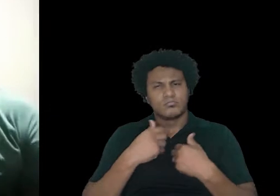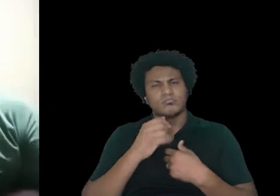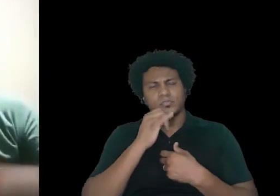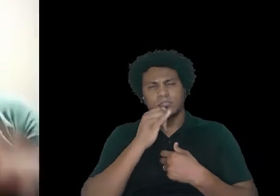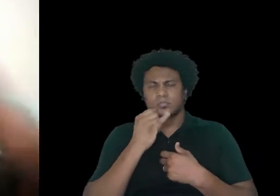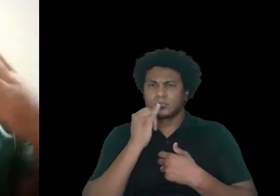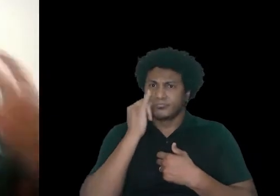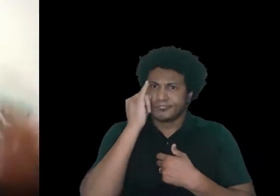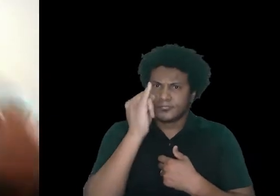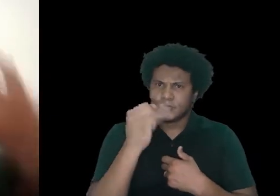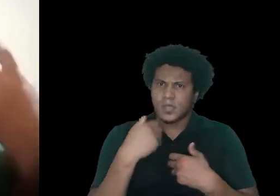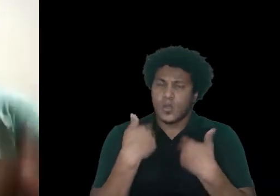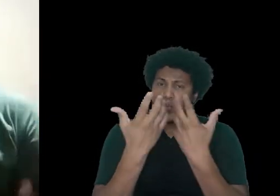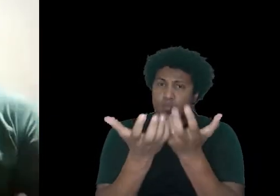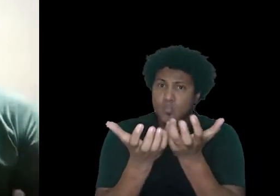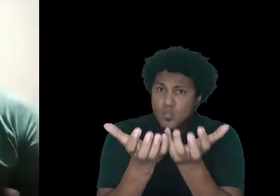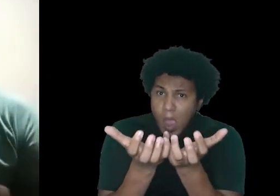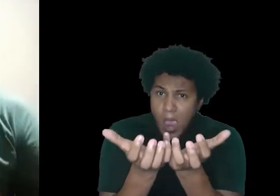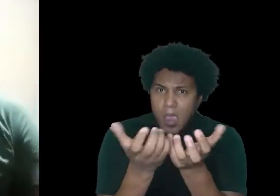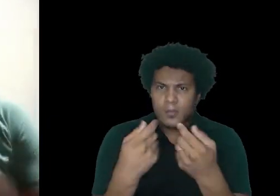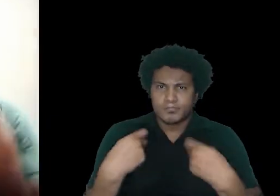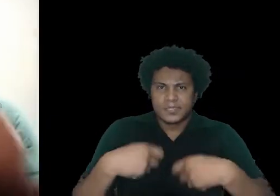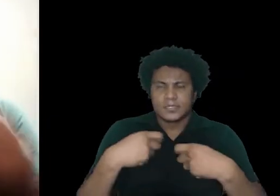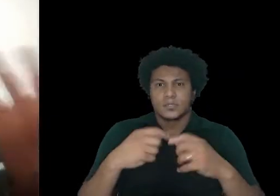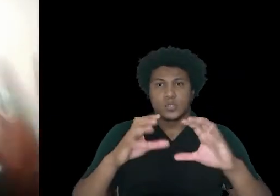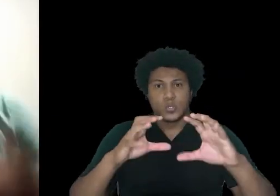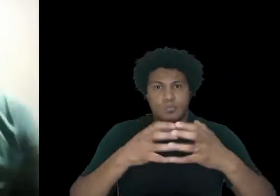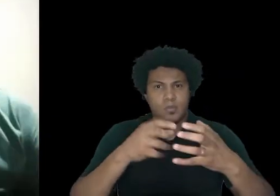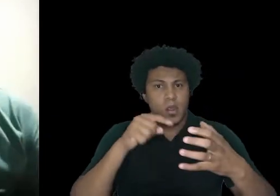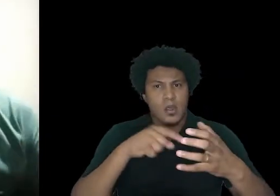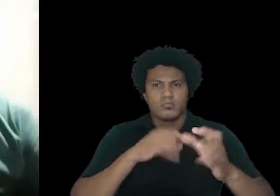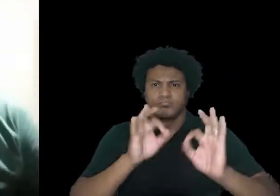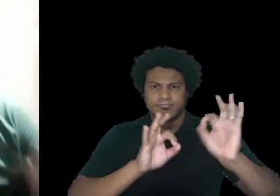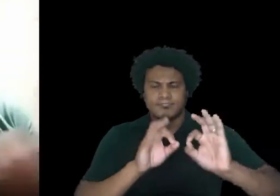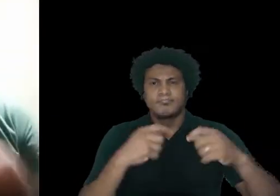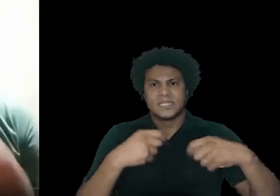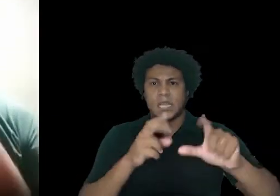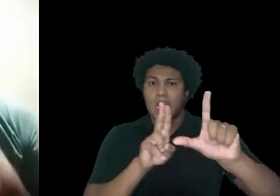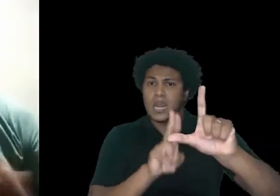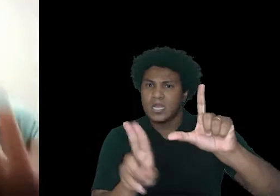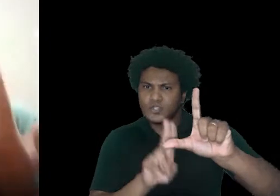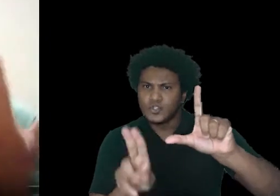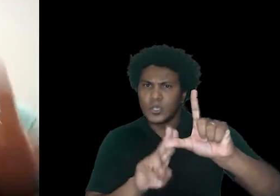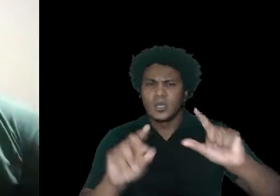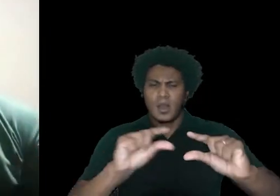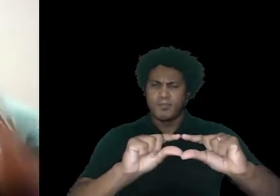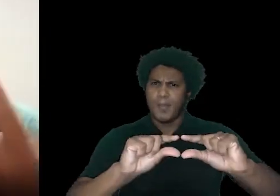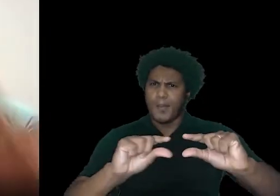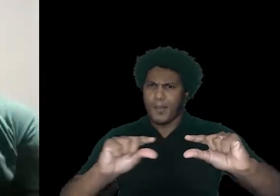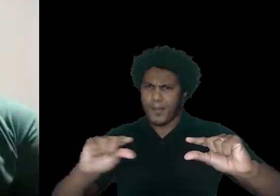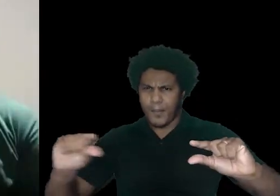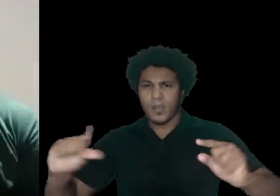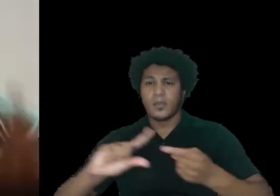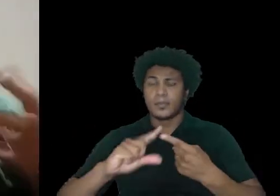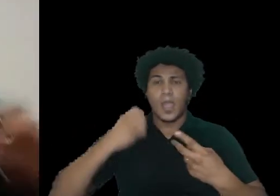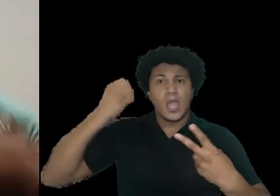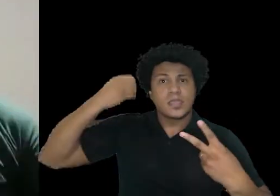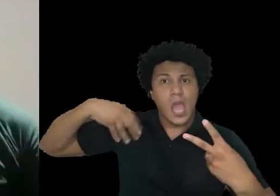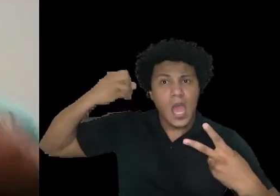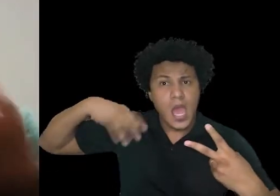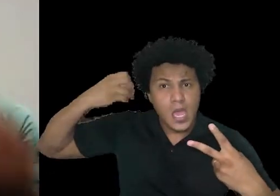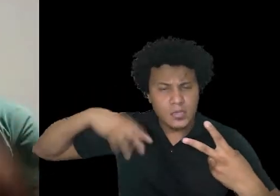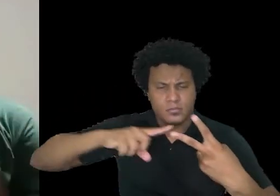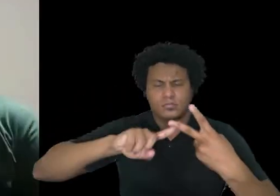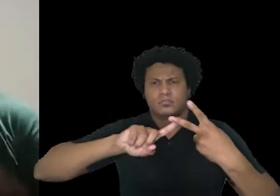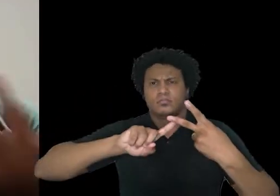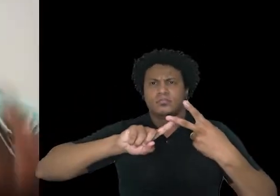de, ó, eu quero, né, eu exijo isso da equipe, que o meu trabalho tenha as legendas, eu exijo que o